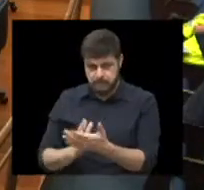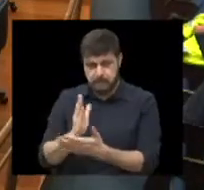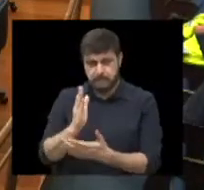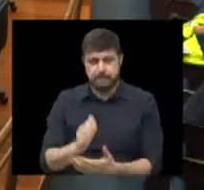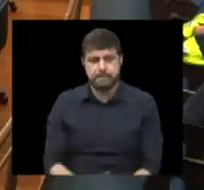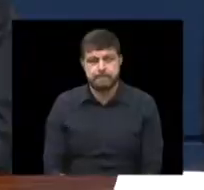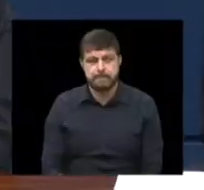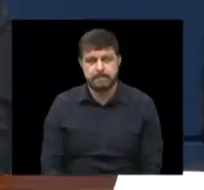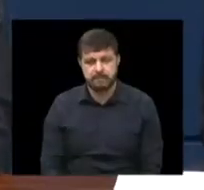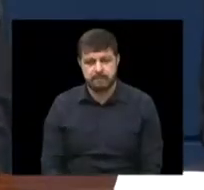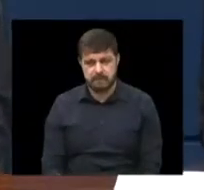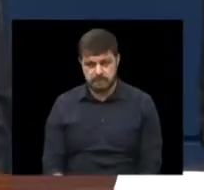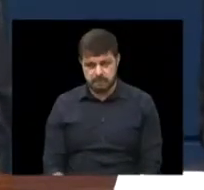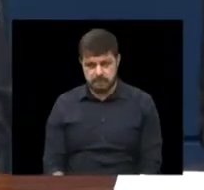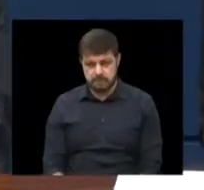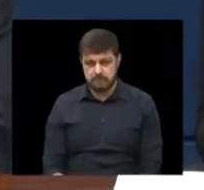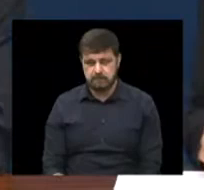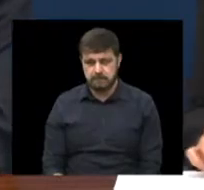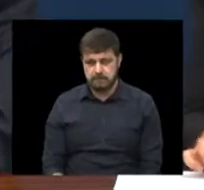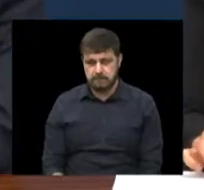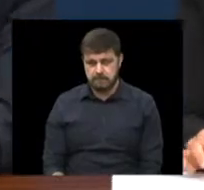estão, aprovado.